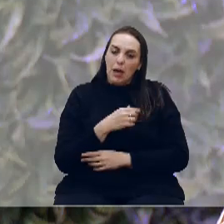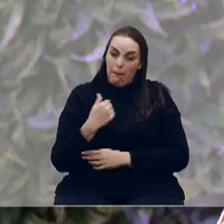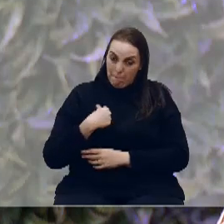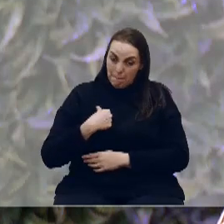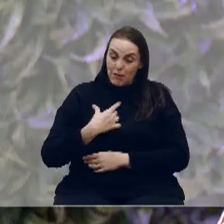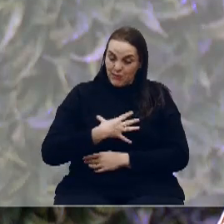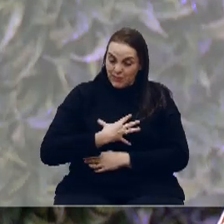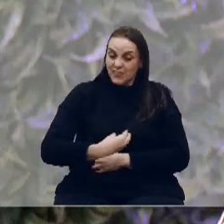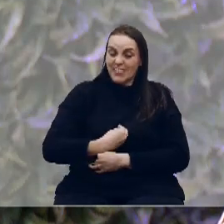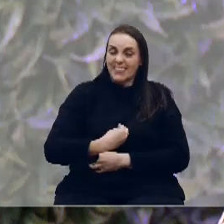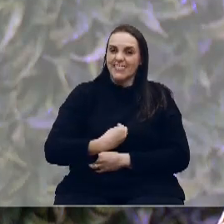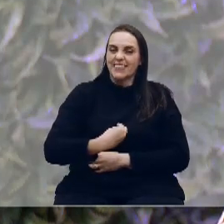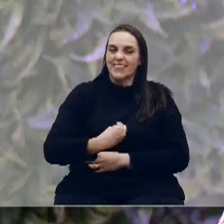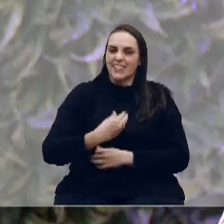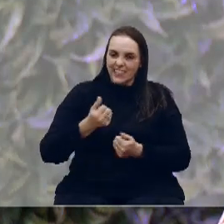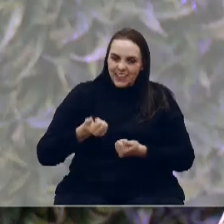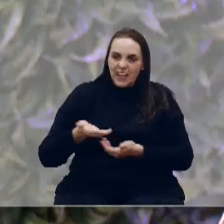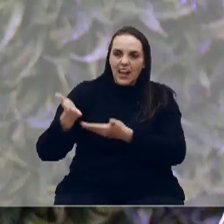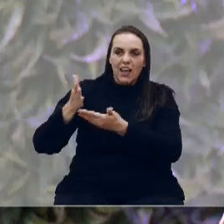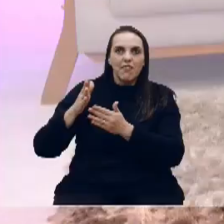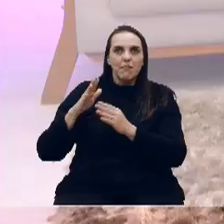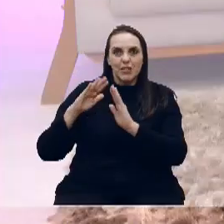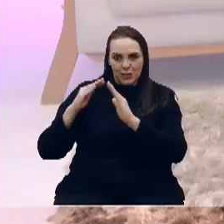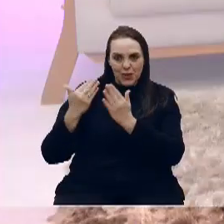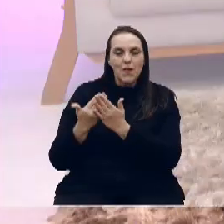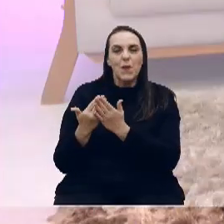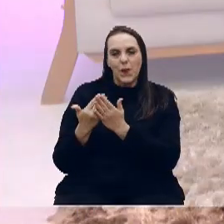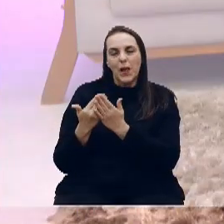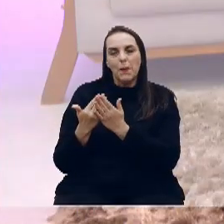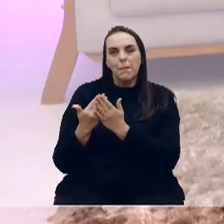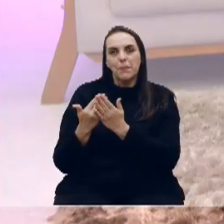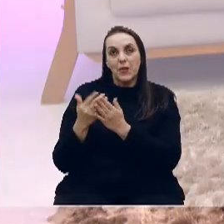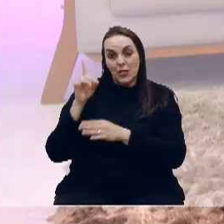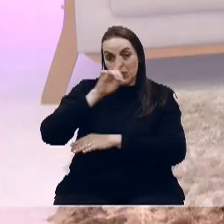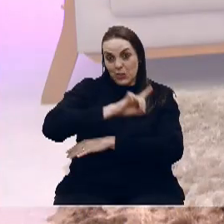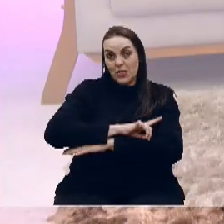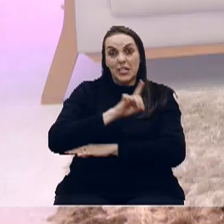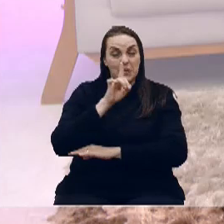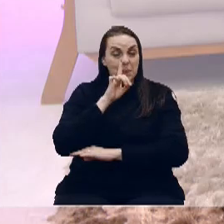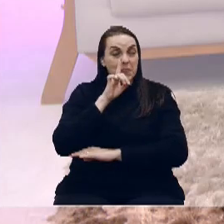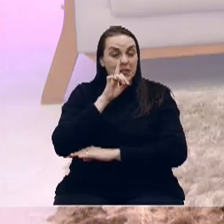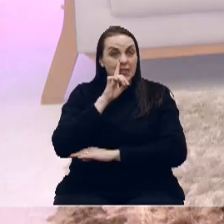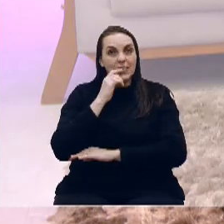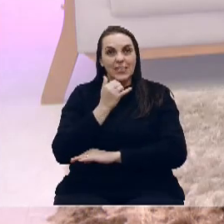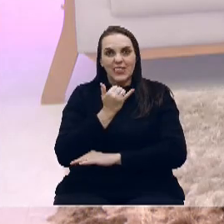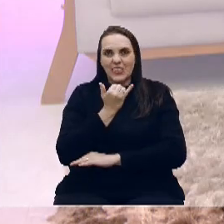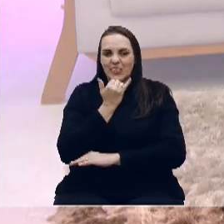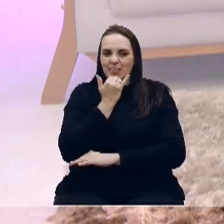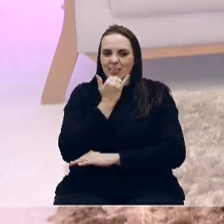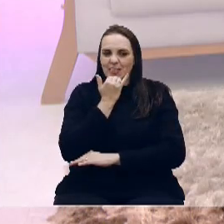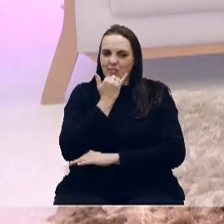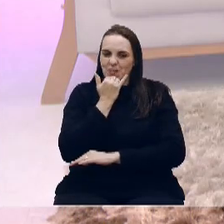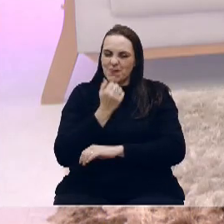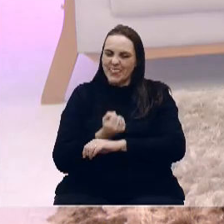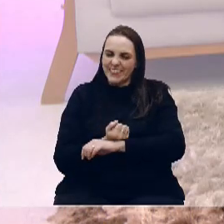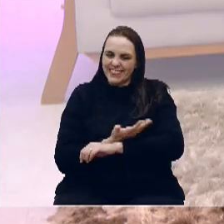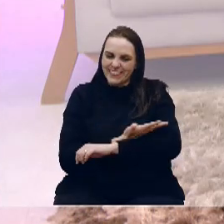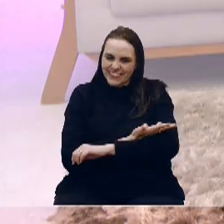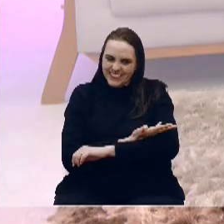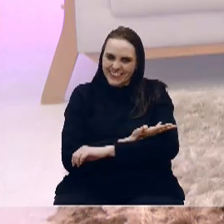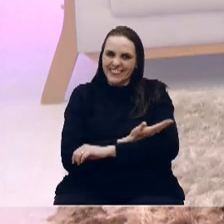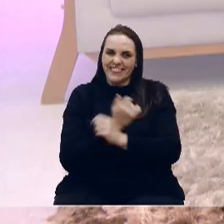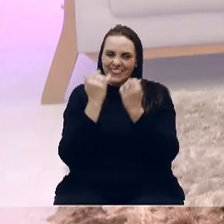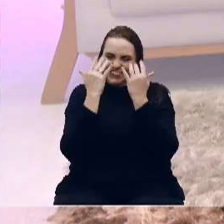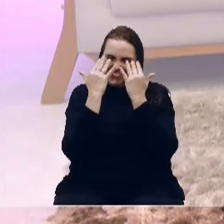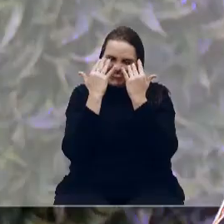filhos levavam para a escola no Dia das Mães. Desculpa, vai marejar os